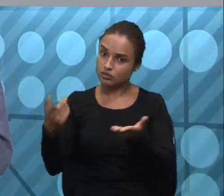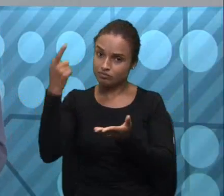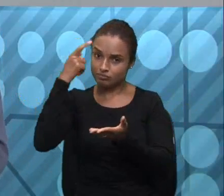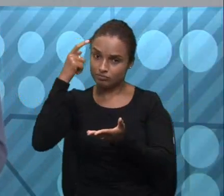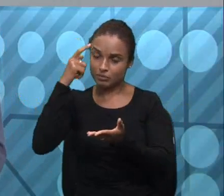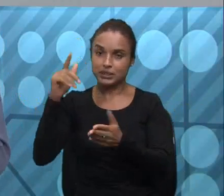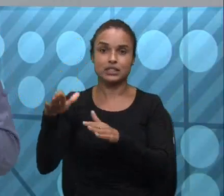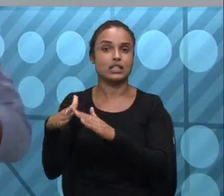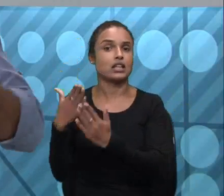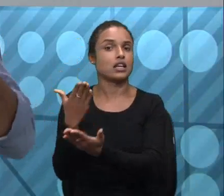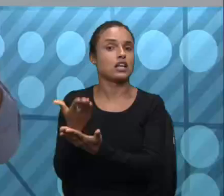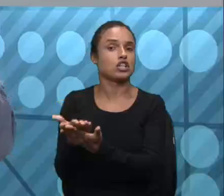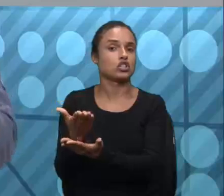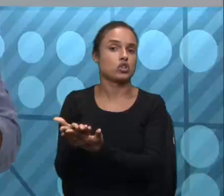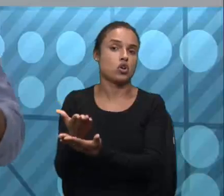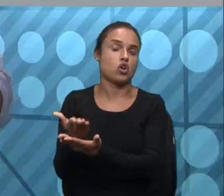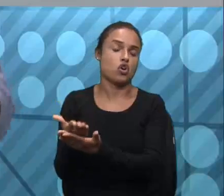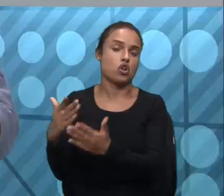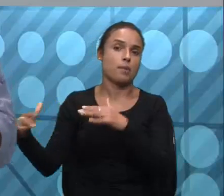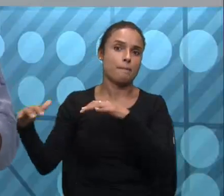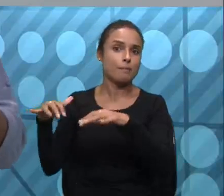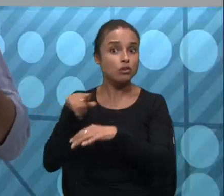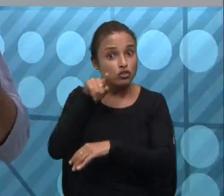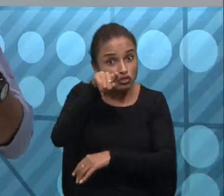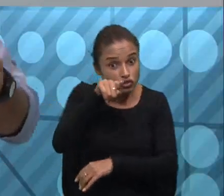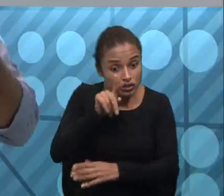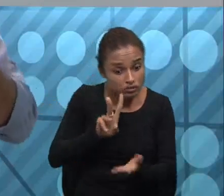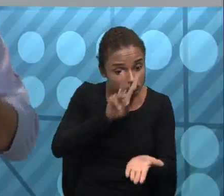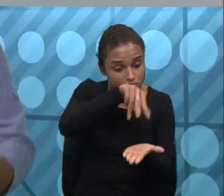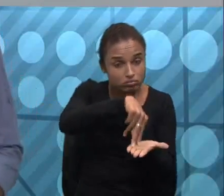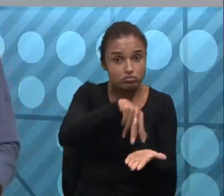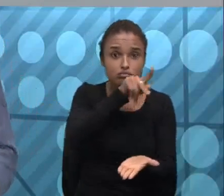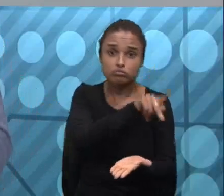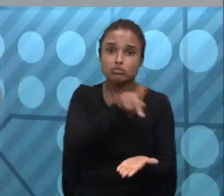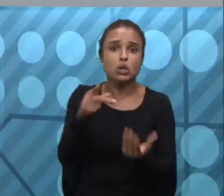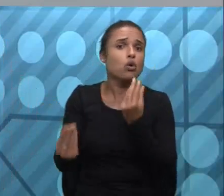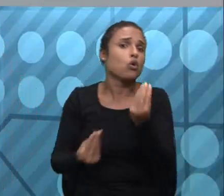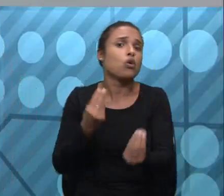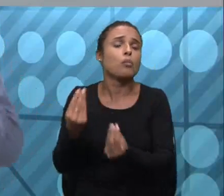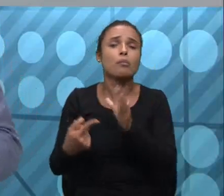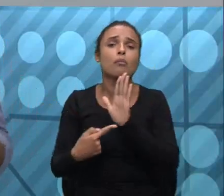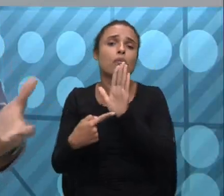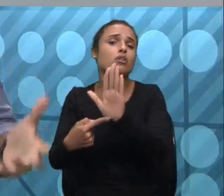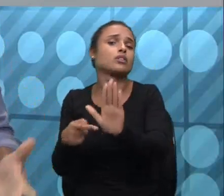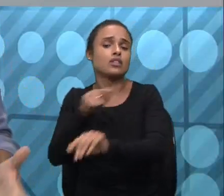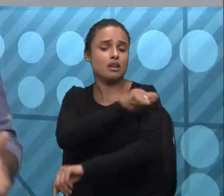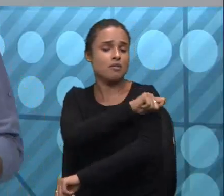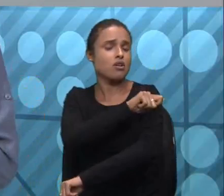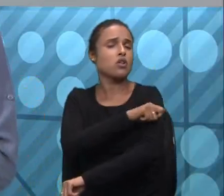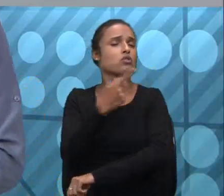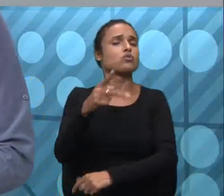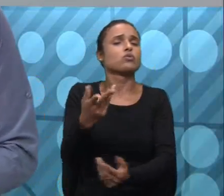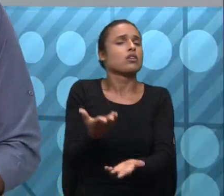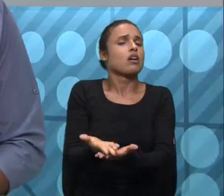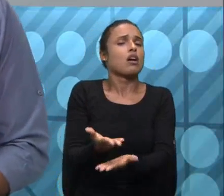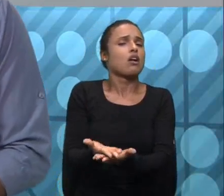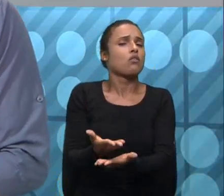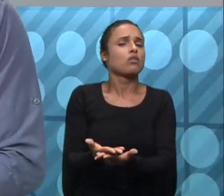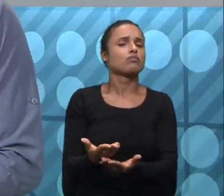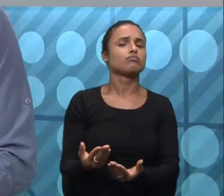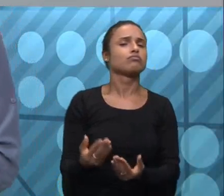Que mais? Eu quero saber como que você, futuro profissional, vai identificar isso no movimento da sua futura aula,